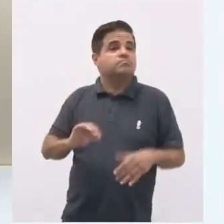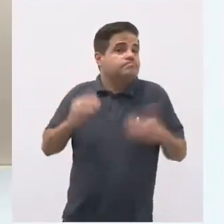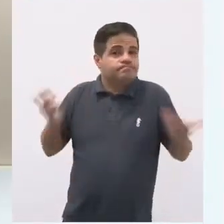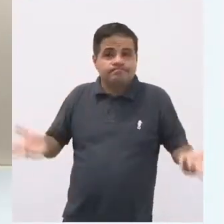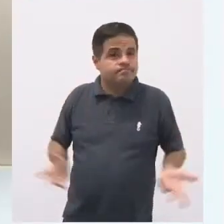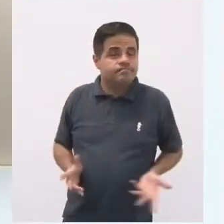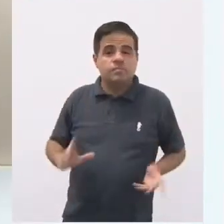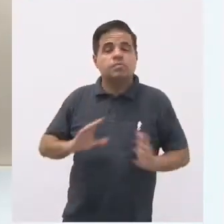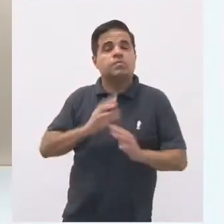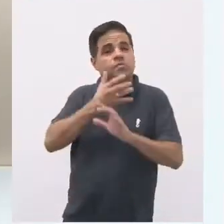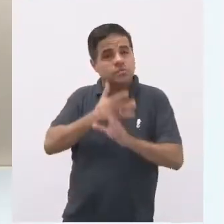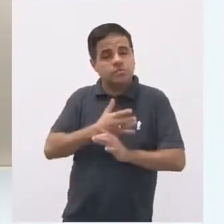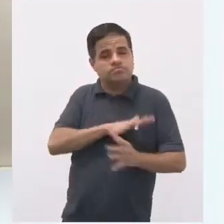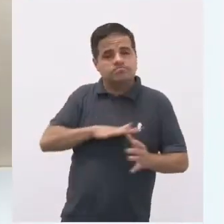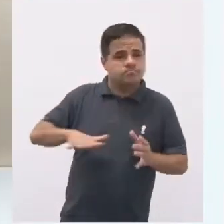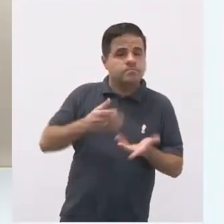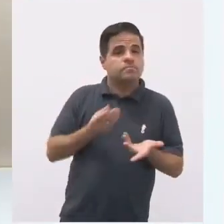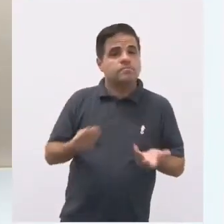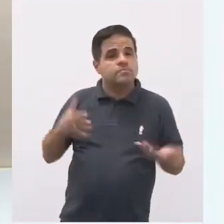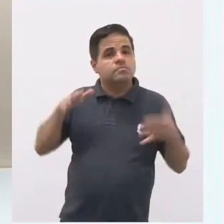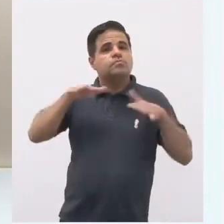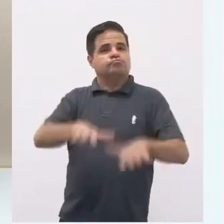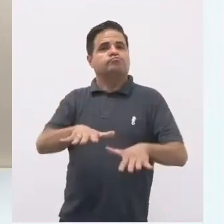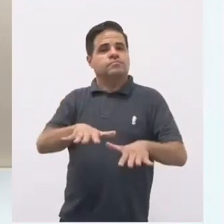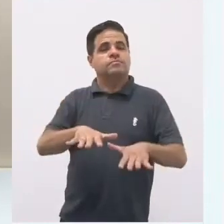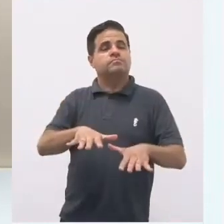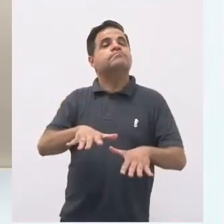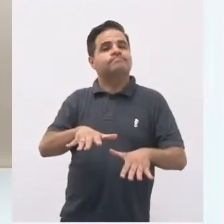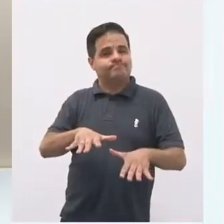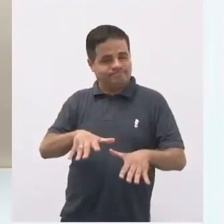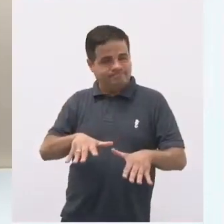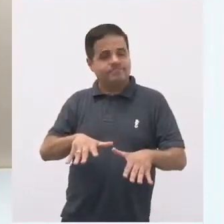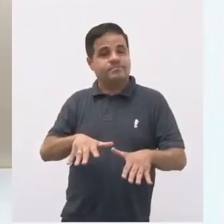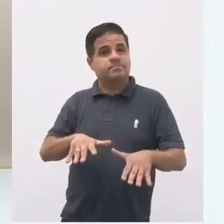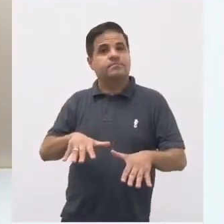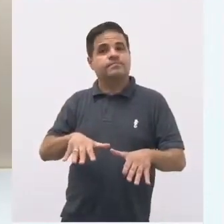seja, um currículo inclusivo. Ao mesmo tempo,